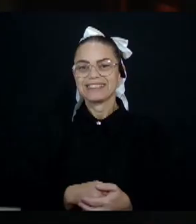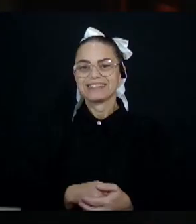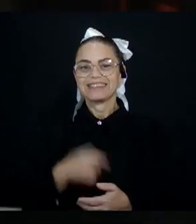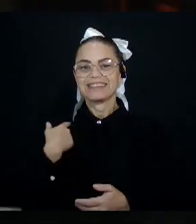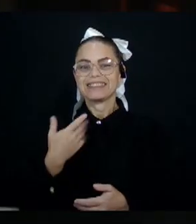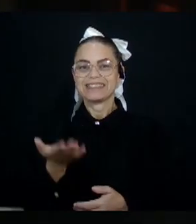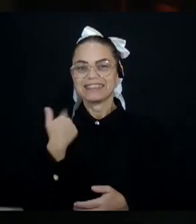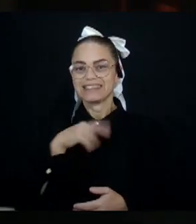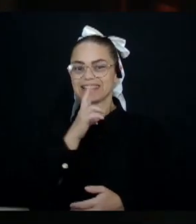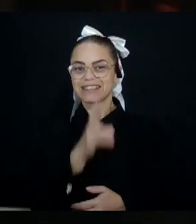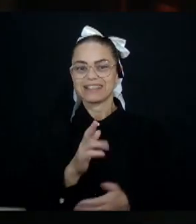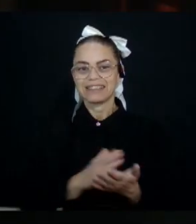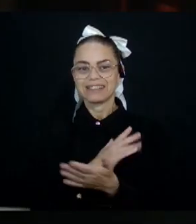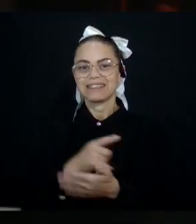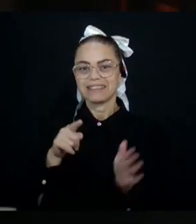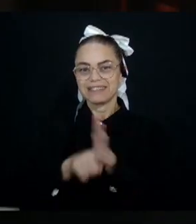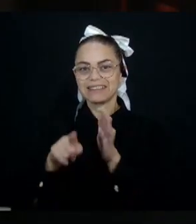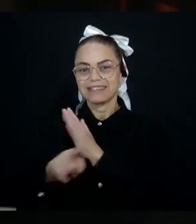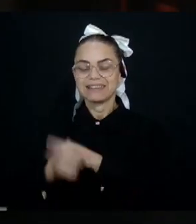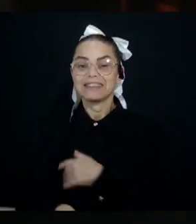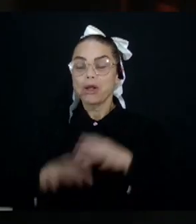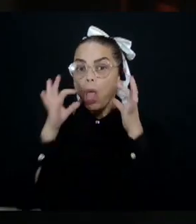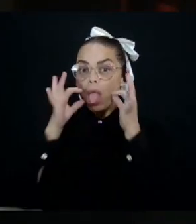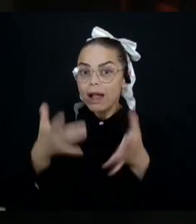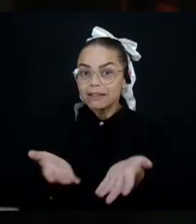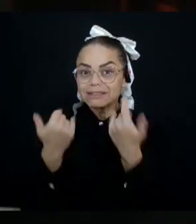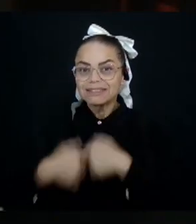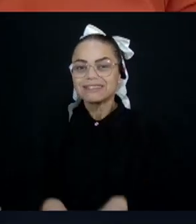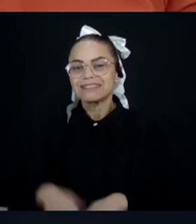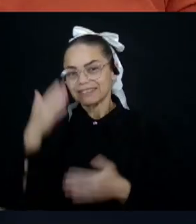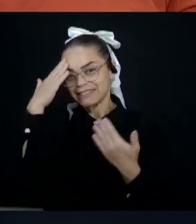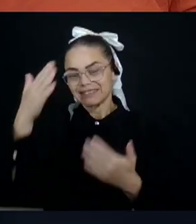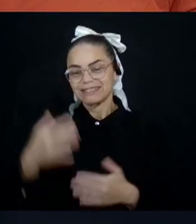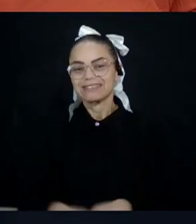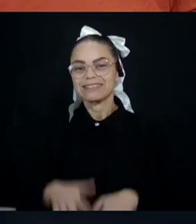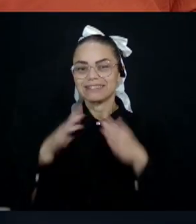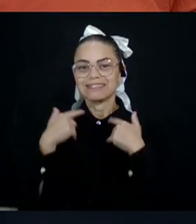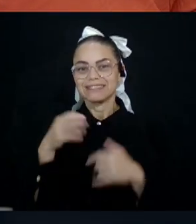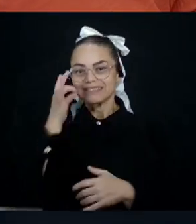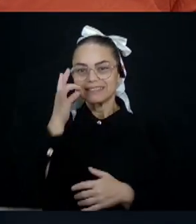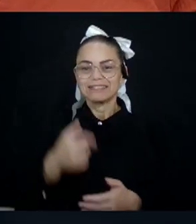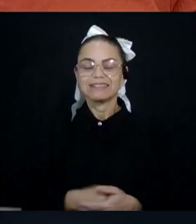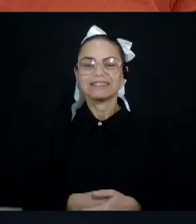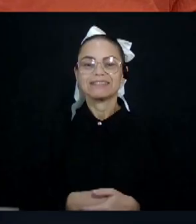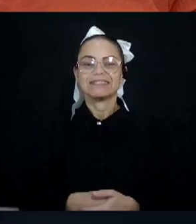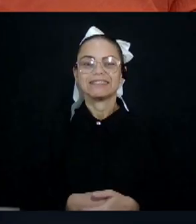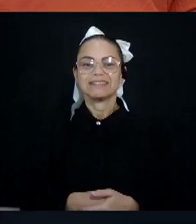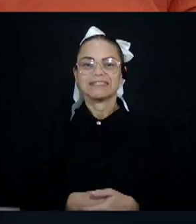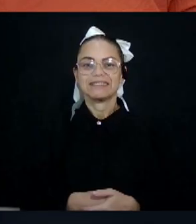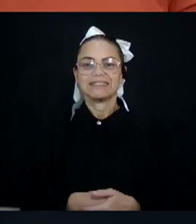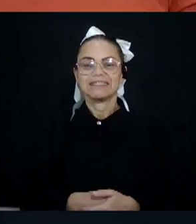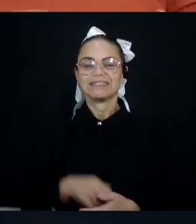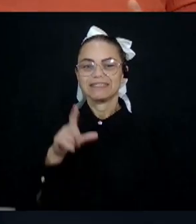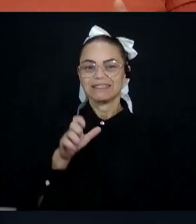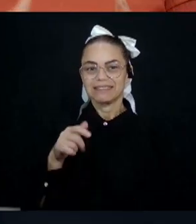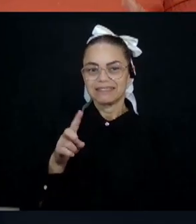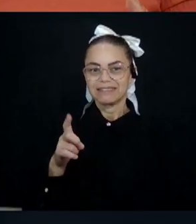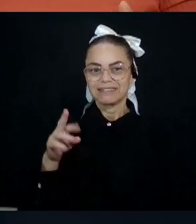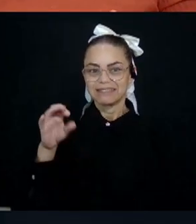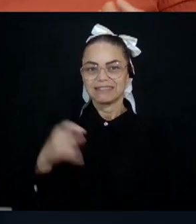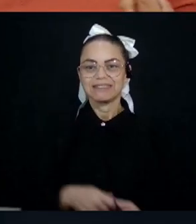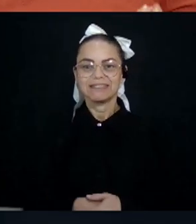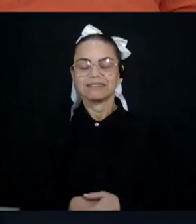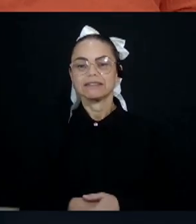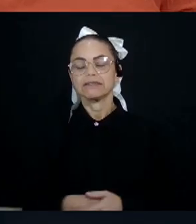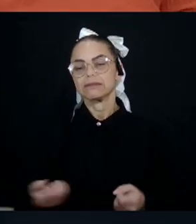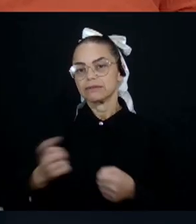algumas perguntinhas, você que está ligado com a gente, muito obrigada pela sua audiência, pela sua companhia. O Leandro Ferreira de Barão Geraldo, quando volto de